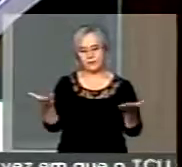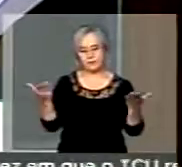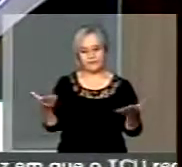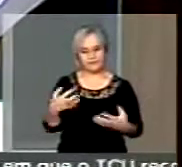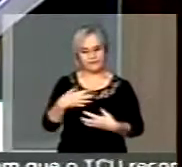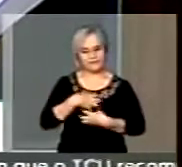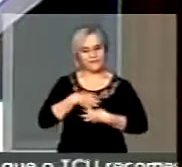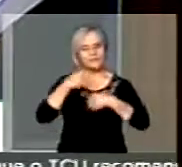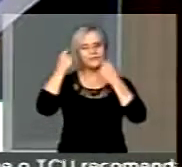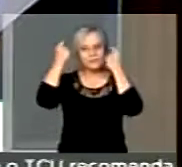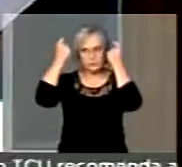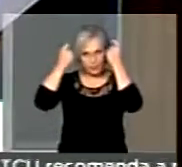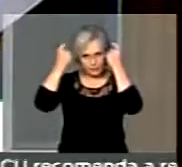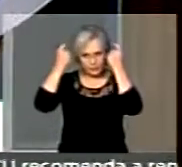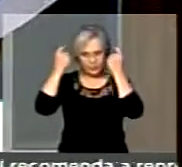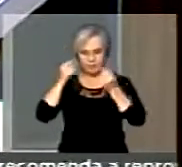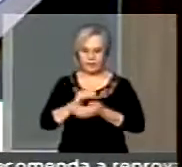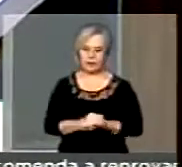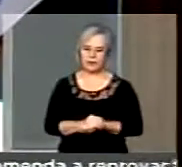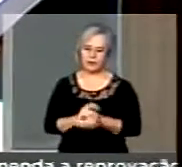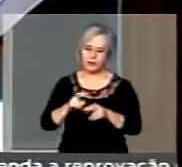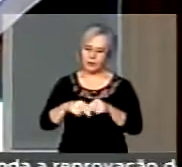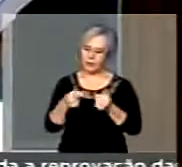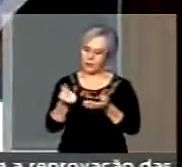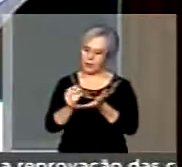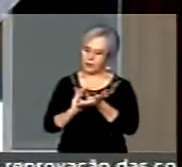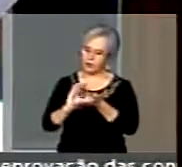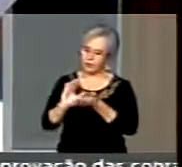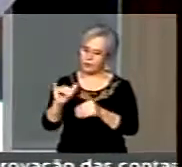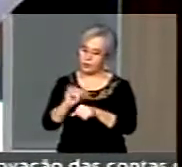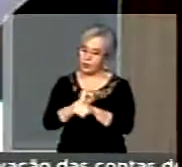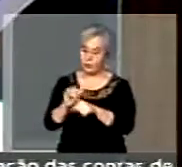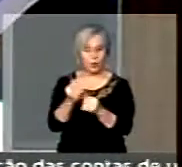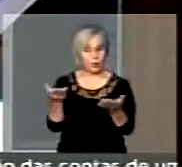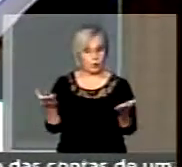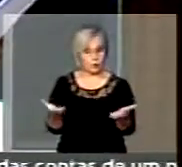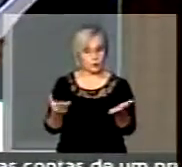muito preocupados, pois o investimento em infraestrutura hoje